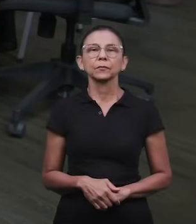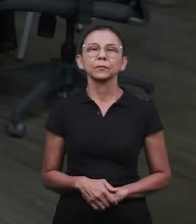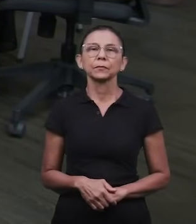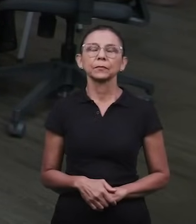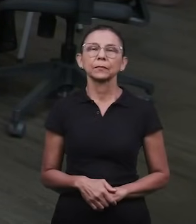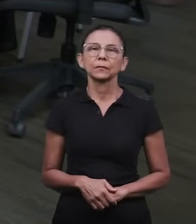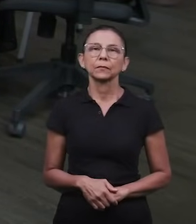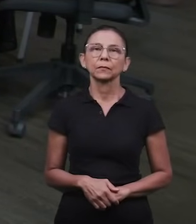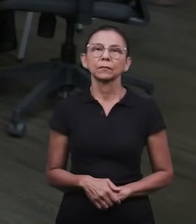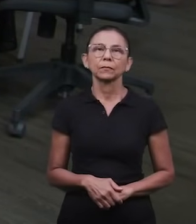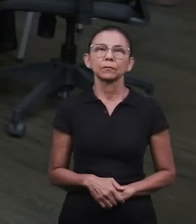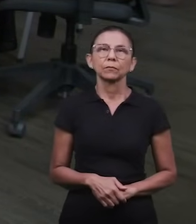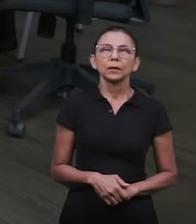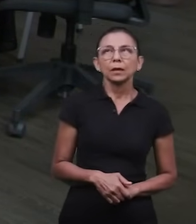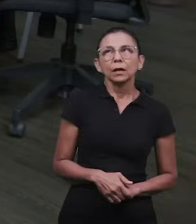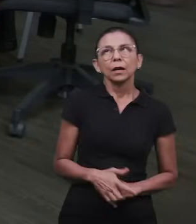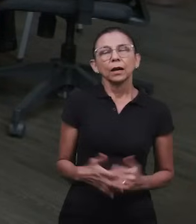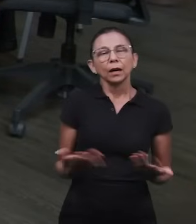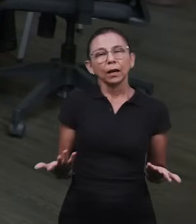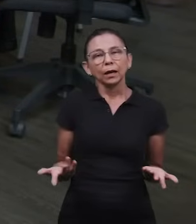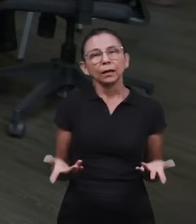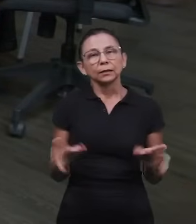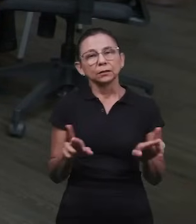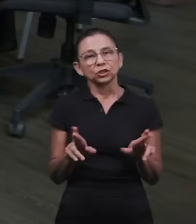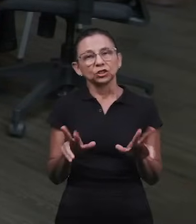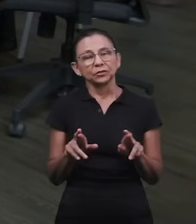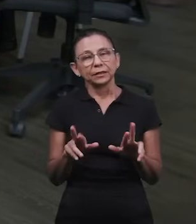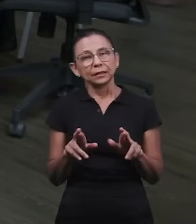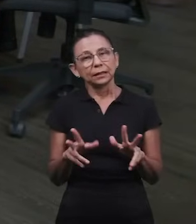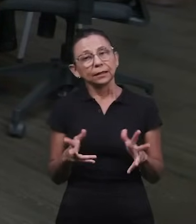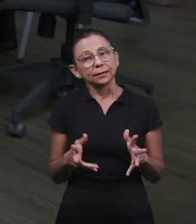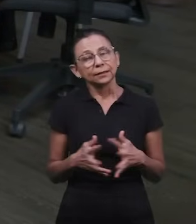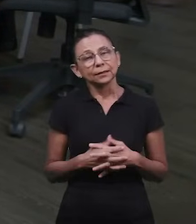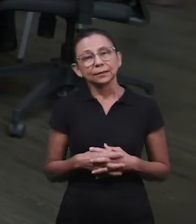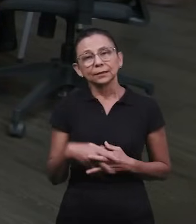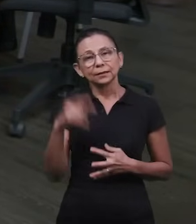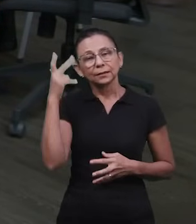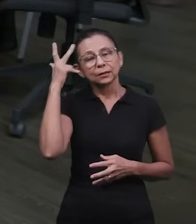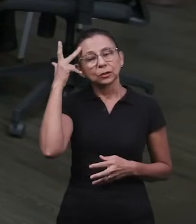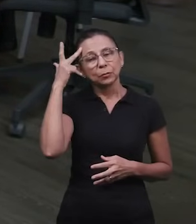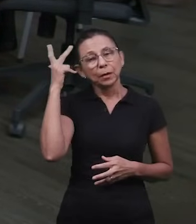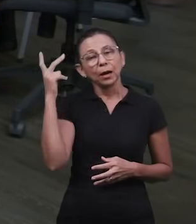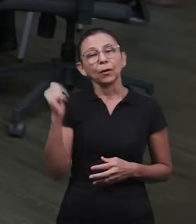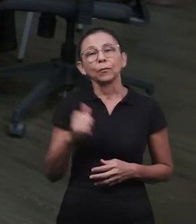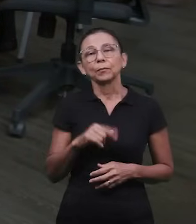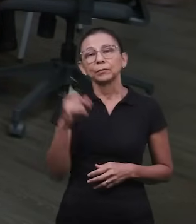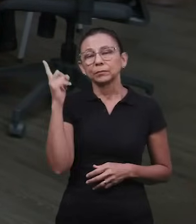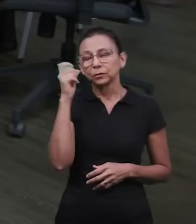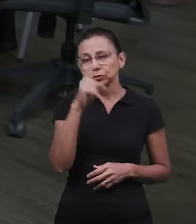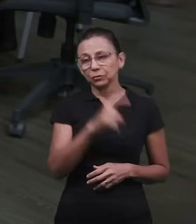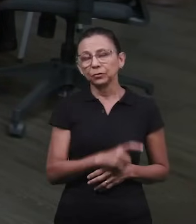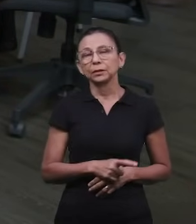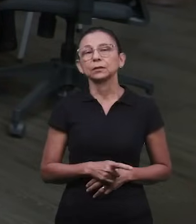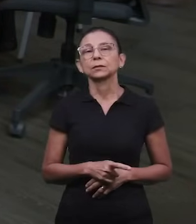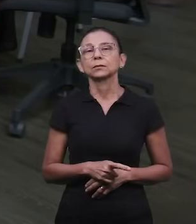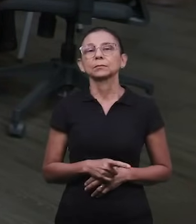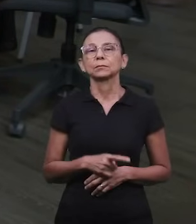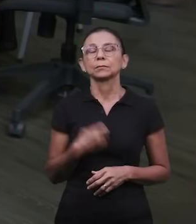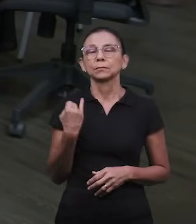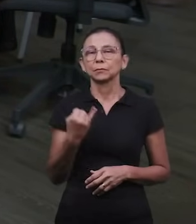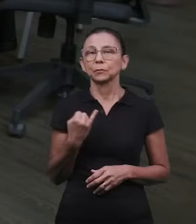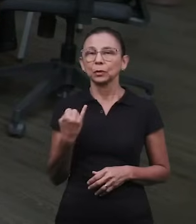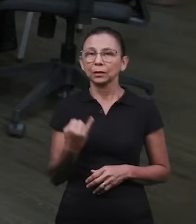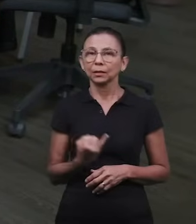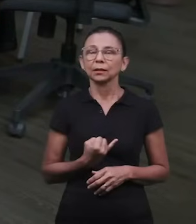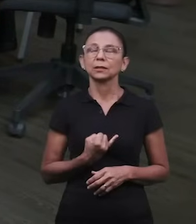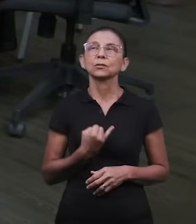diferenças é um trabalho longo, árduo e é uma longa guerra. Mas o importante é ganhar a guerra. Você pode